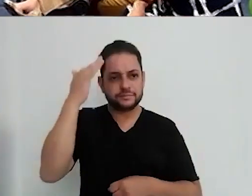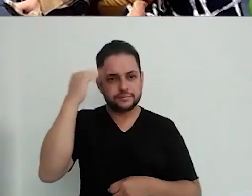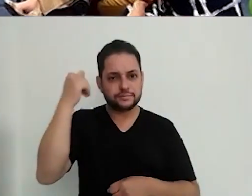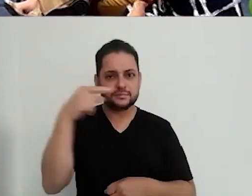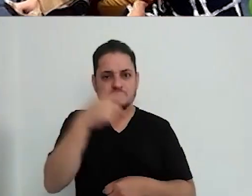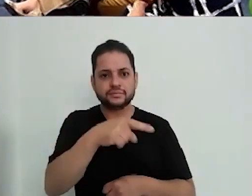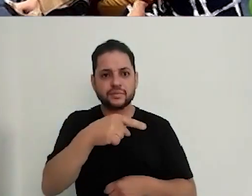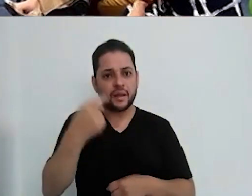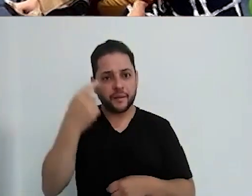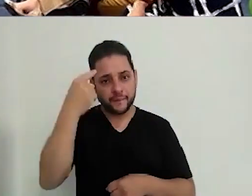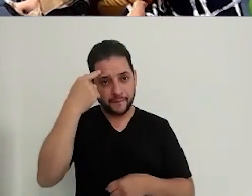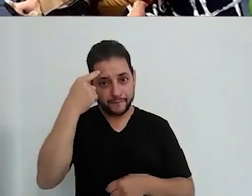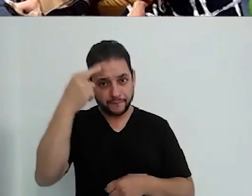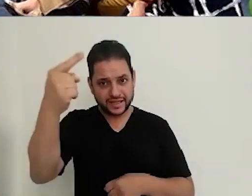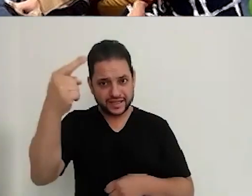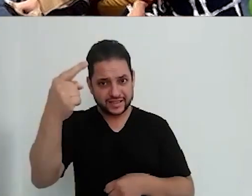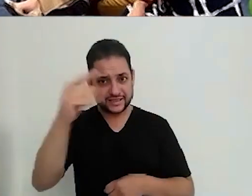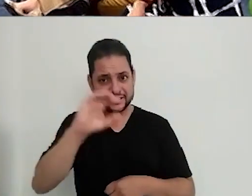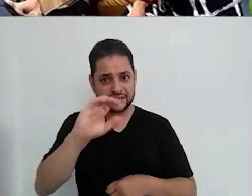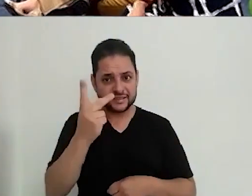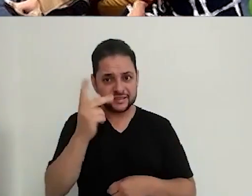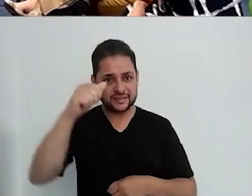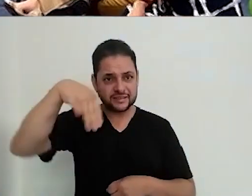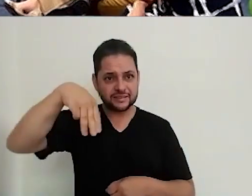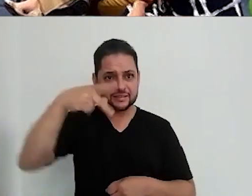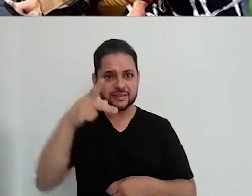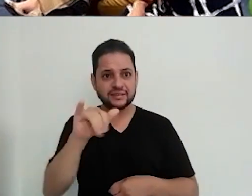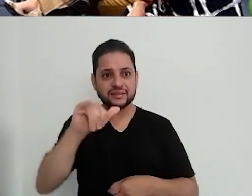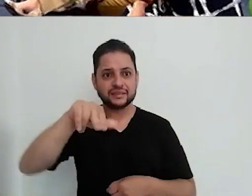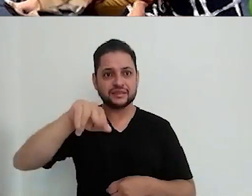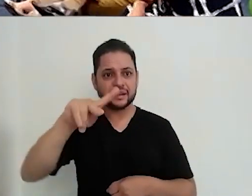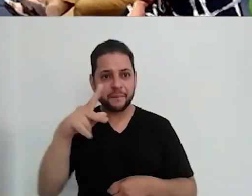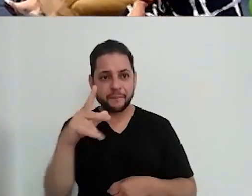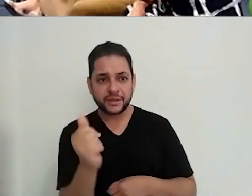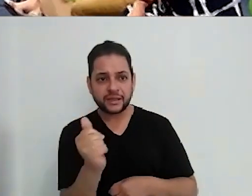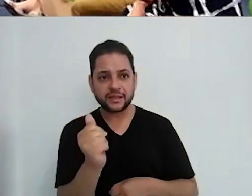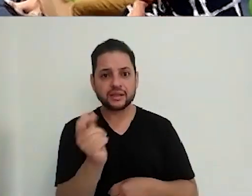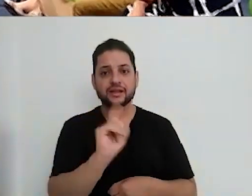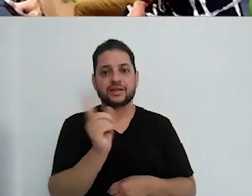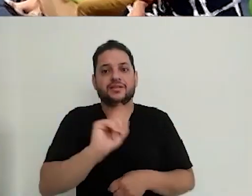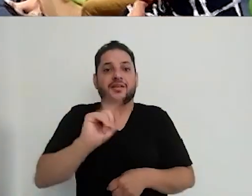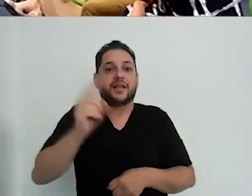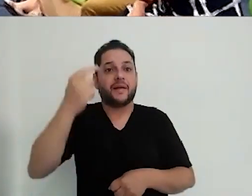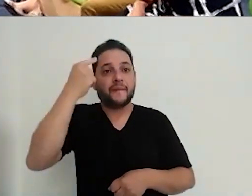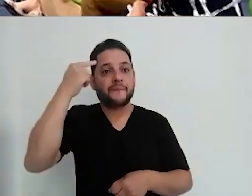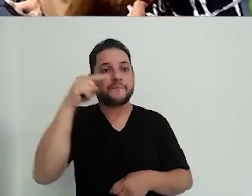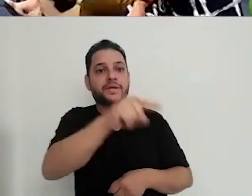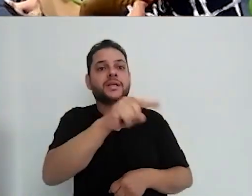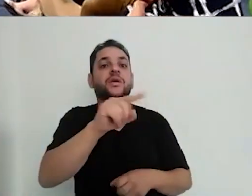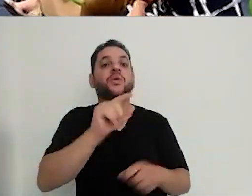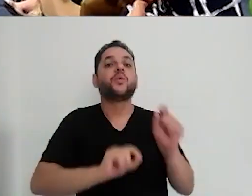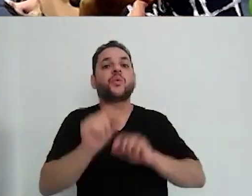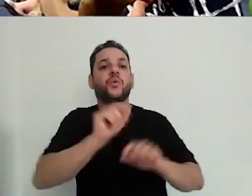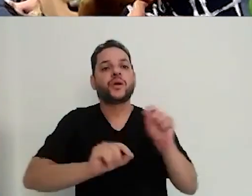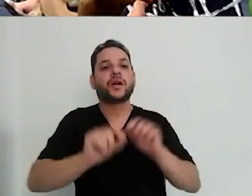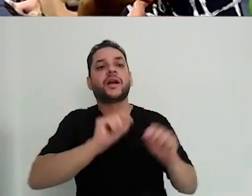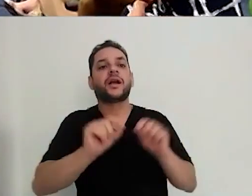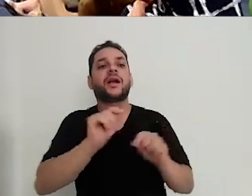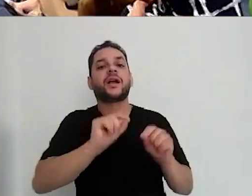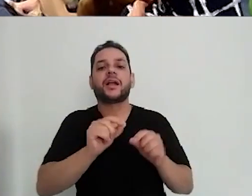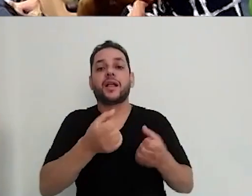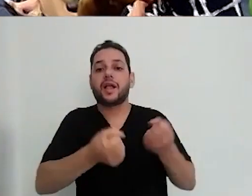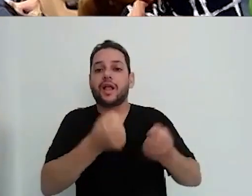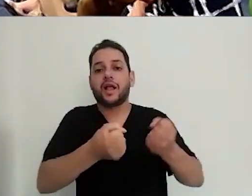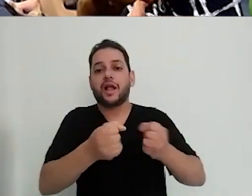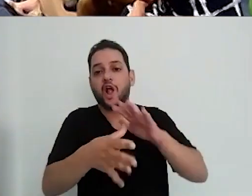estão pensando no celular que perdeu na rua, estão pensando no carro que foi roubado, estão pensando em outros crimes muito